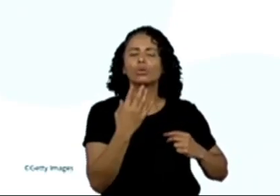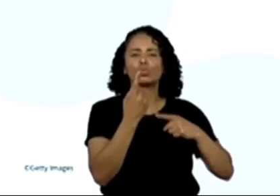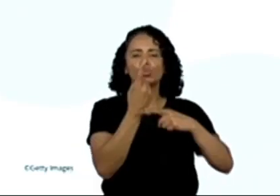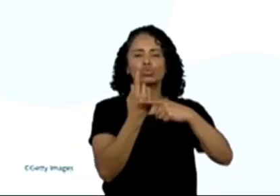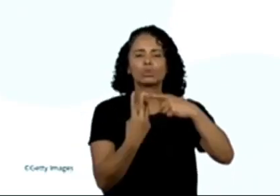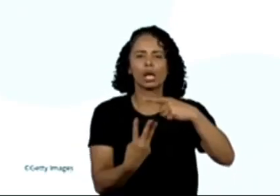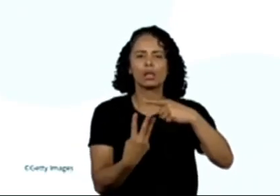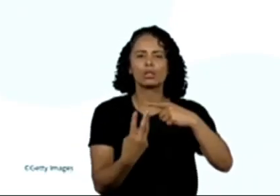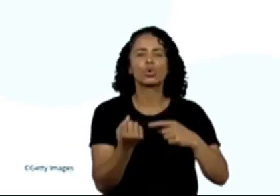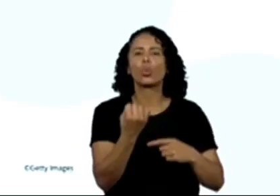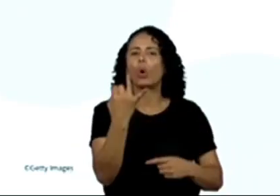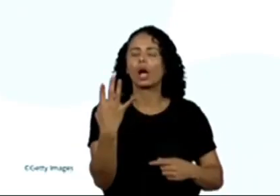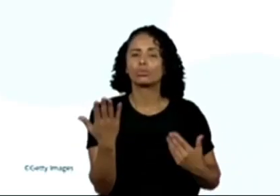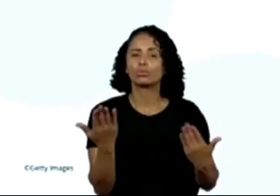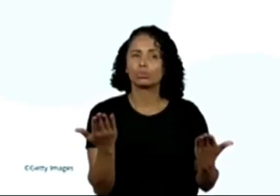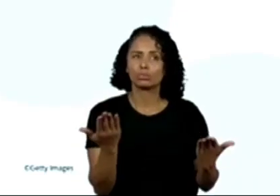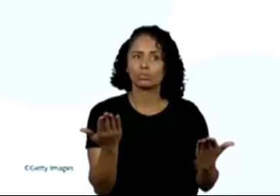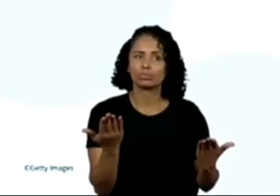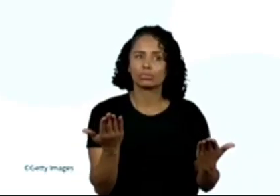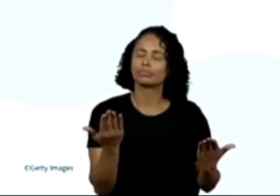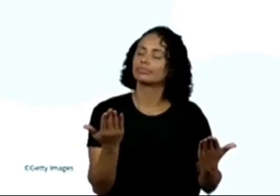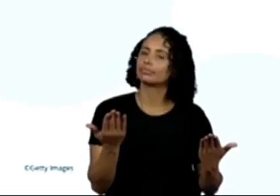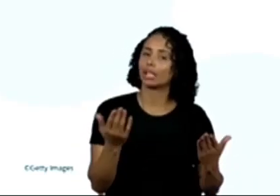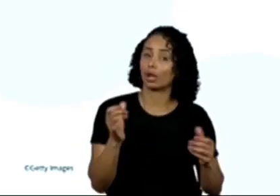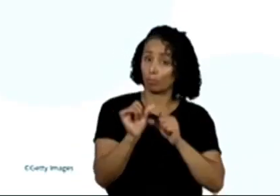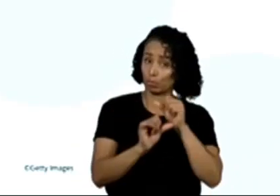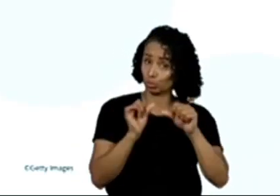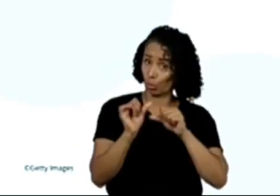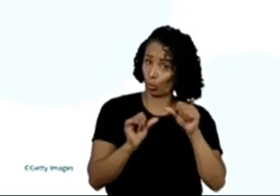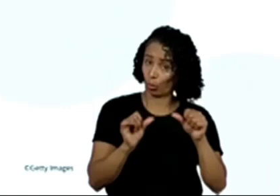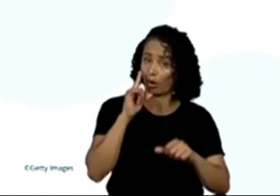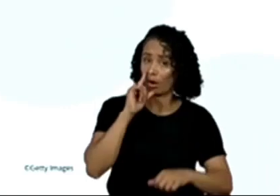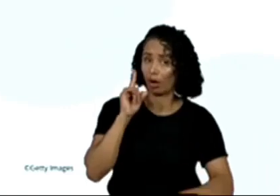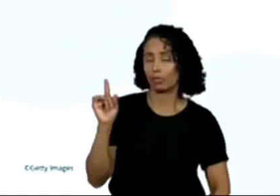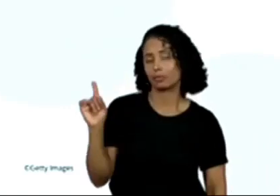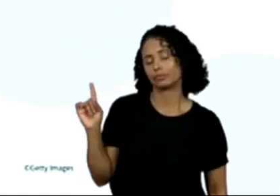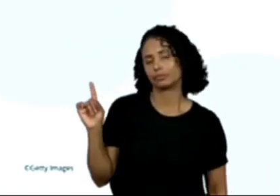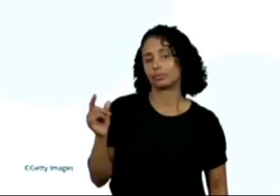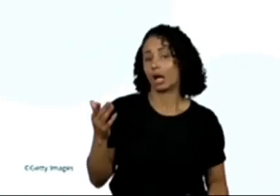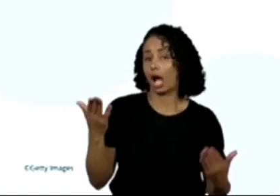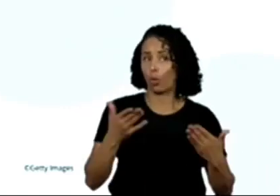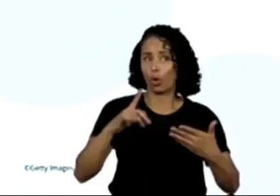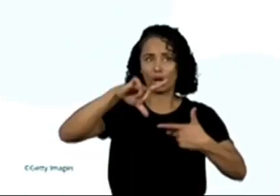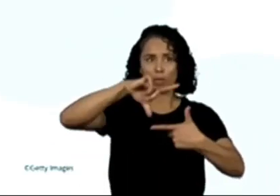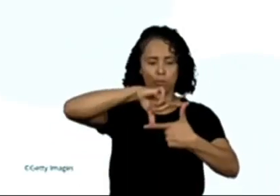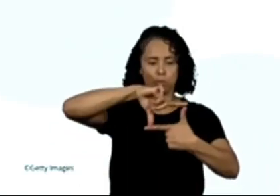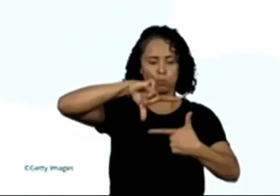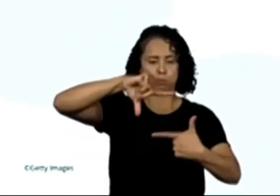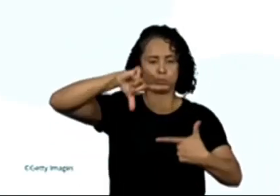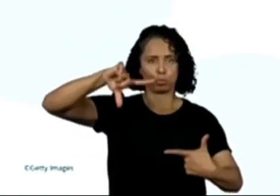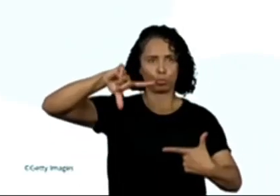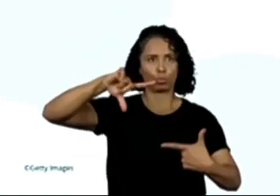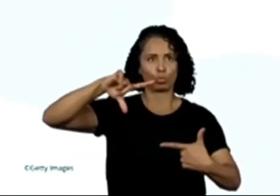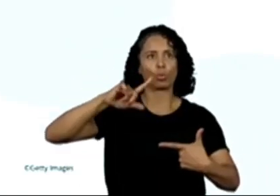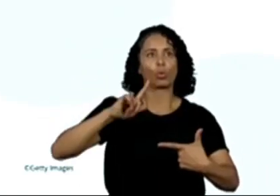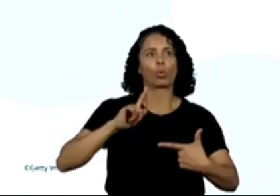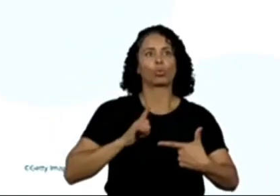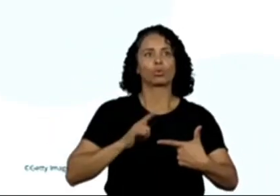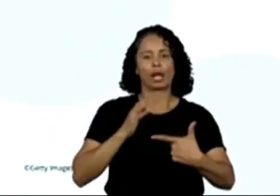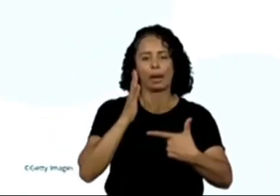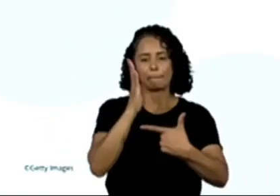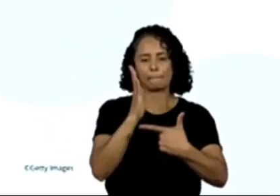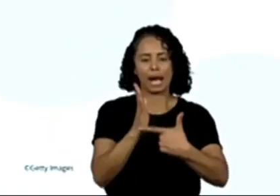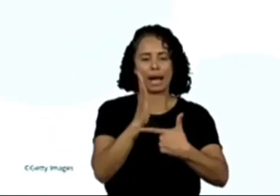mudou inteiro. Vou mostrar para você, ó. Agora eu dividi diferente, Joelson. Sim. A